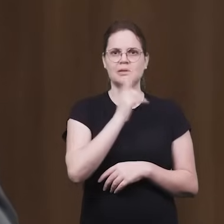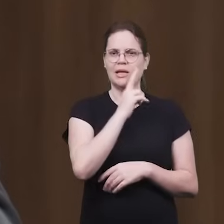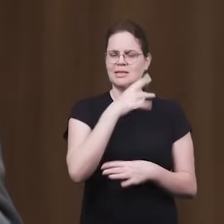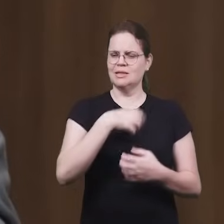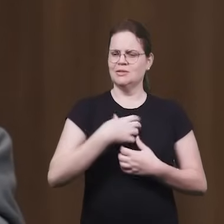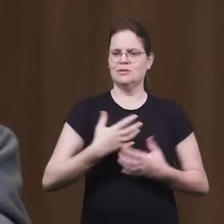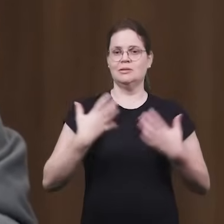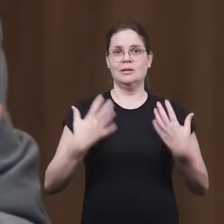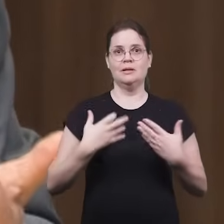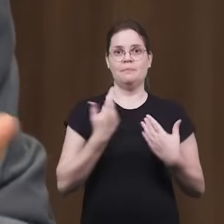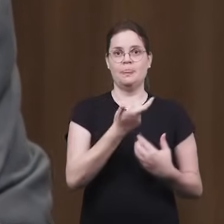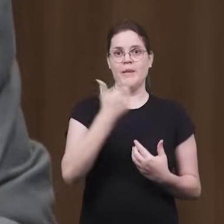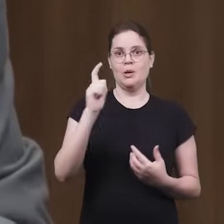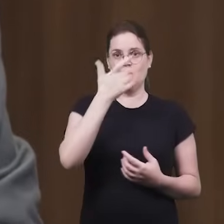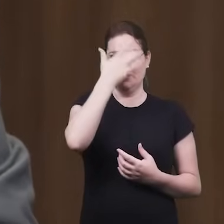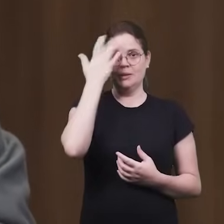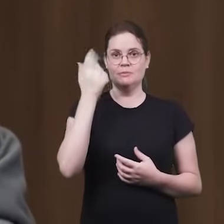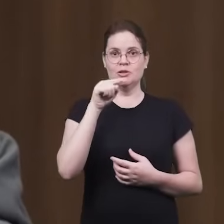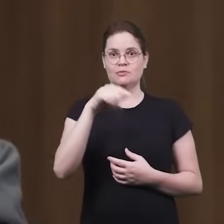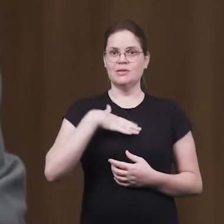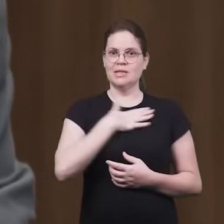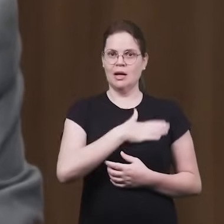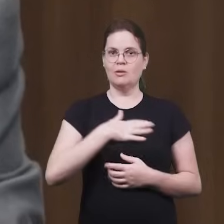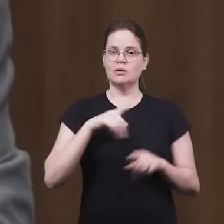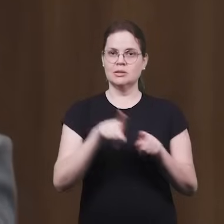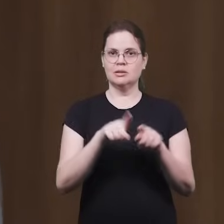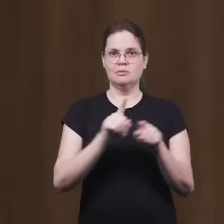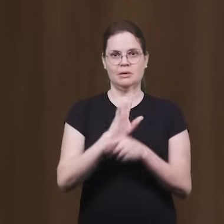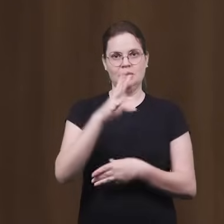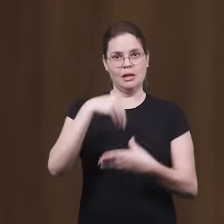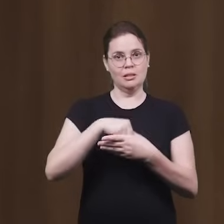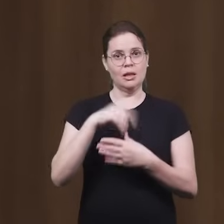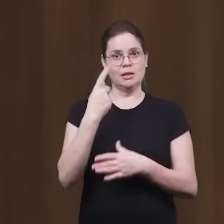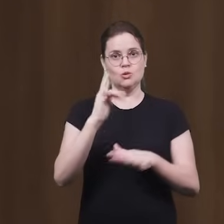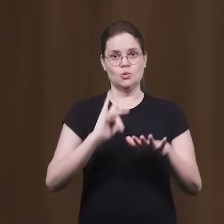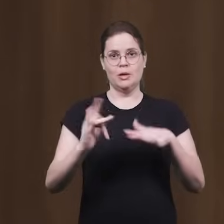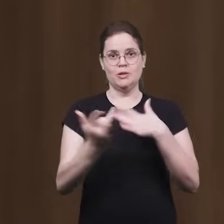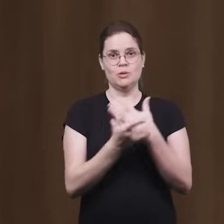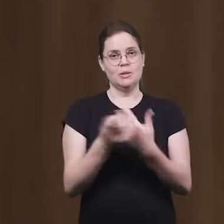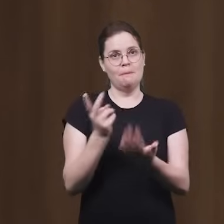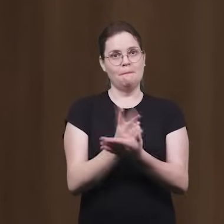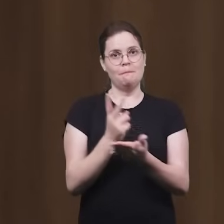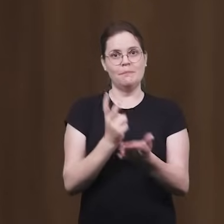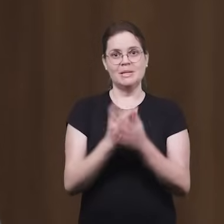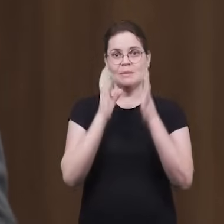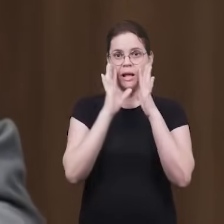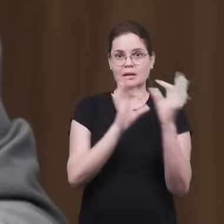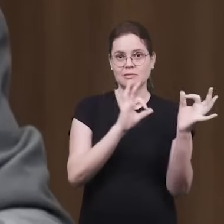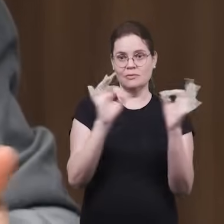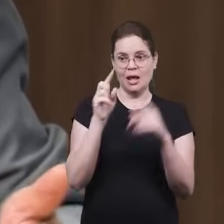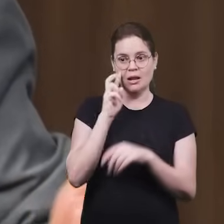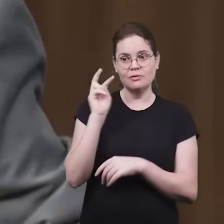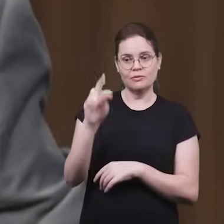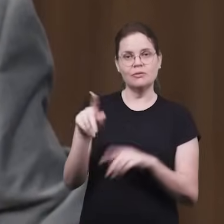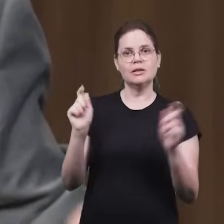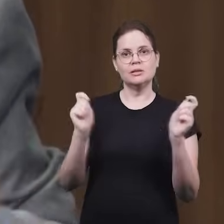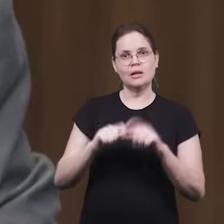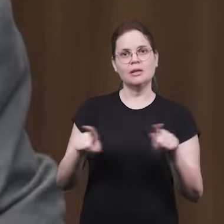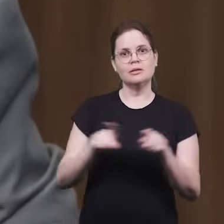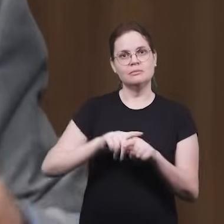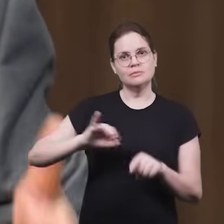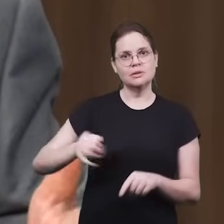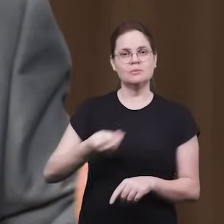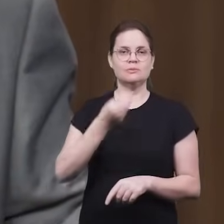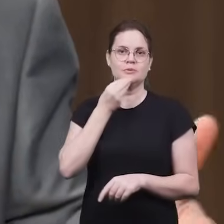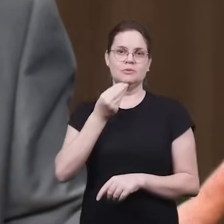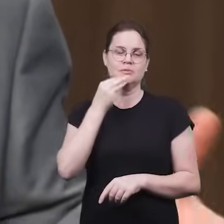alegrando. Para que outras pessoas que você gosta e que estão junto com você na mesma rede social também possam ter a oportunidade de